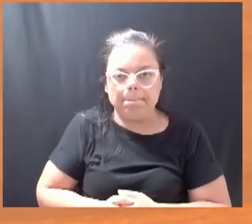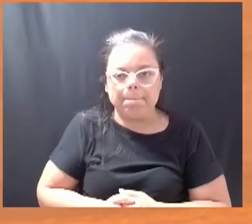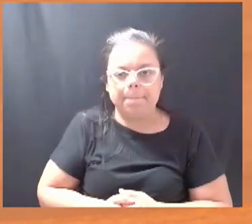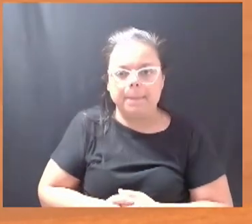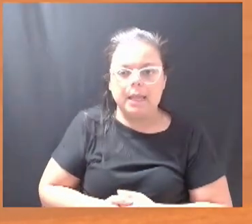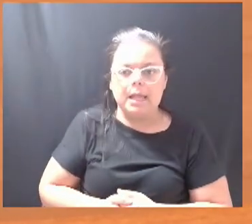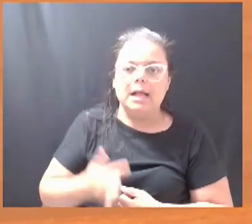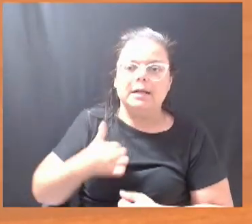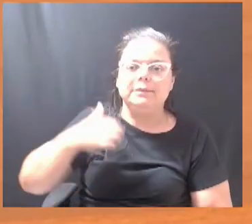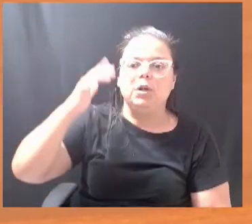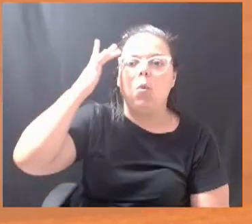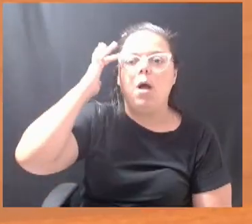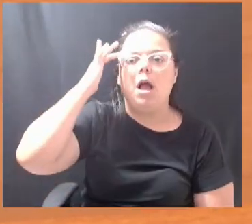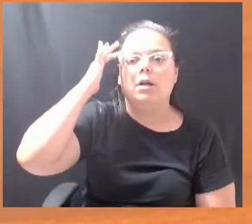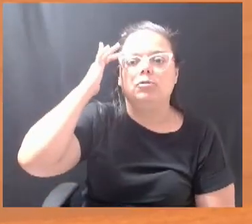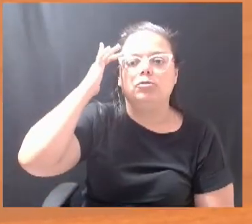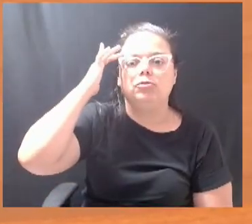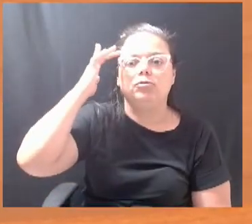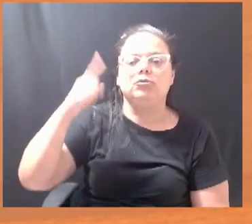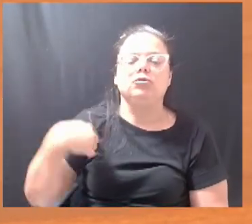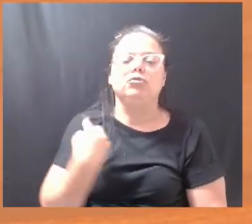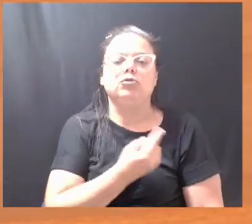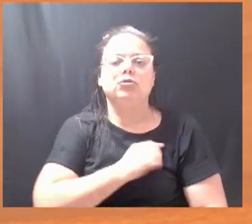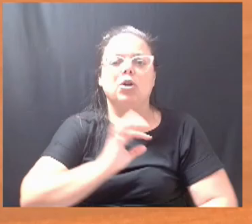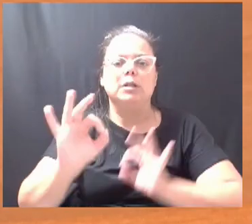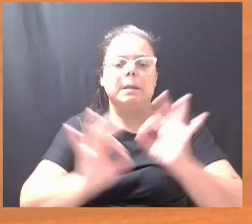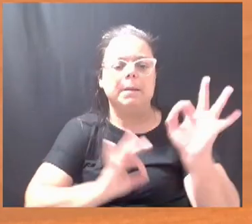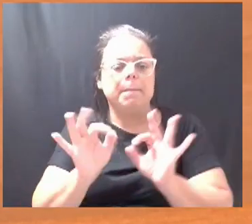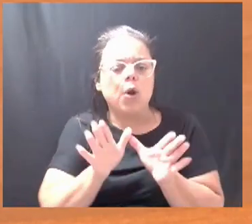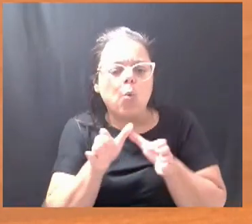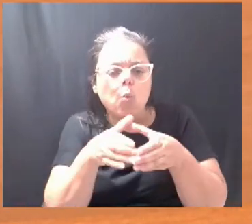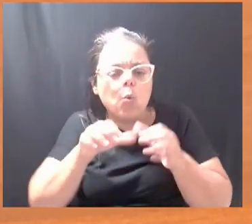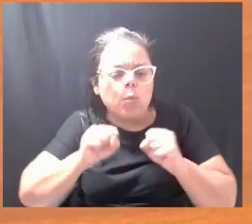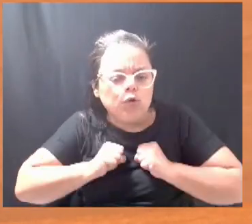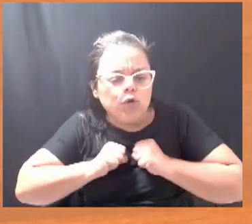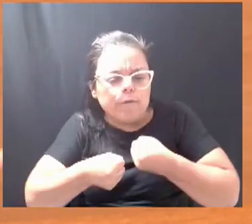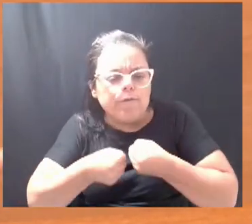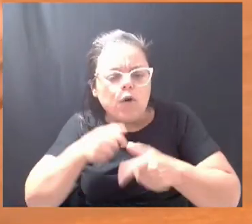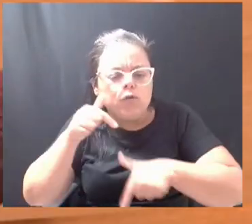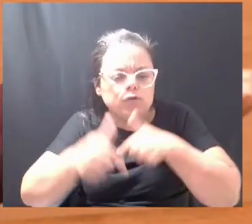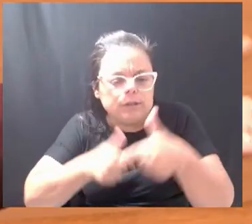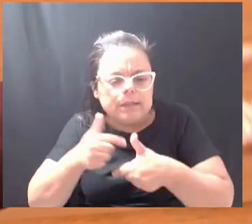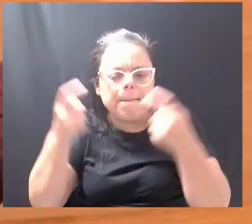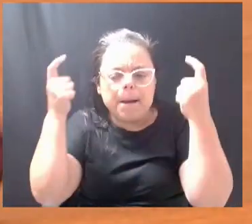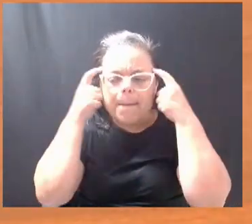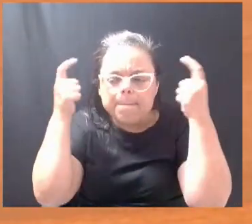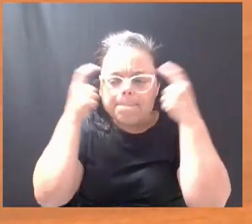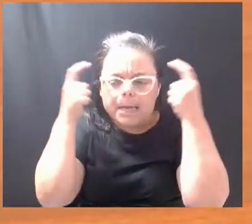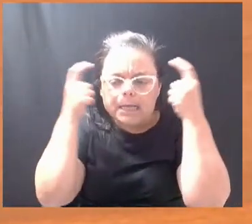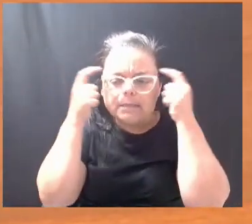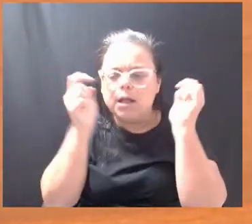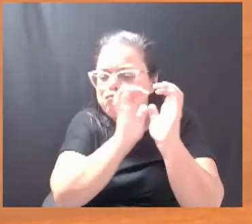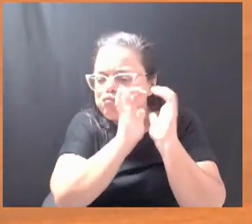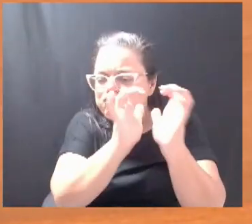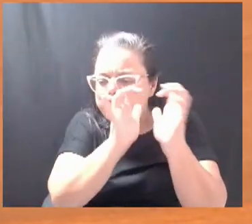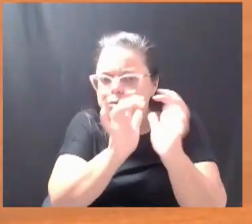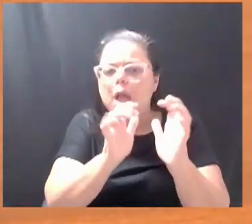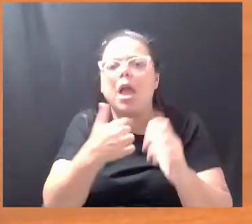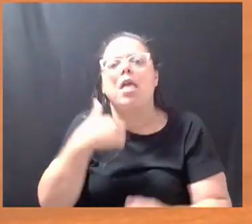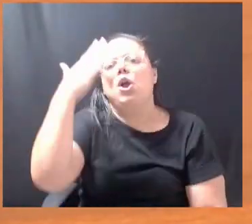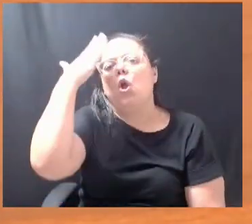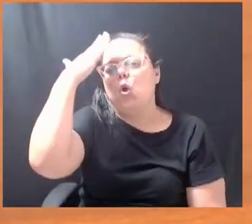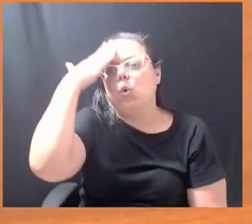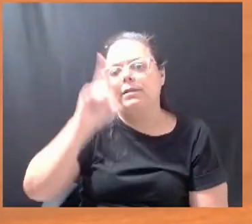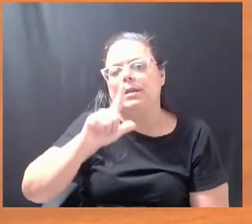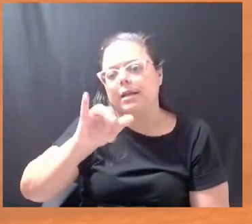gente montar mesmo um grupo de trabalho, mesmo para pensar. Sei que a Lívia está aqui pertinho, você está um pouquinho